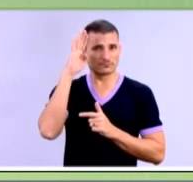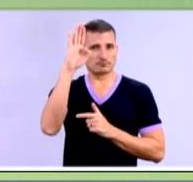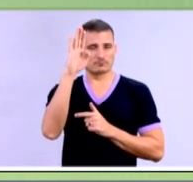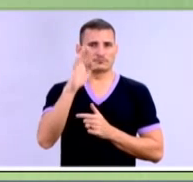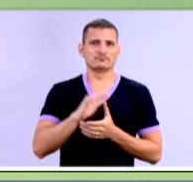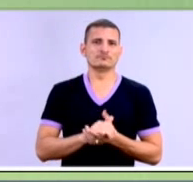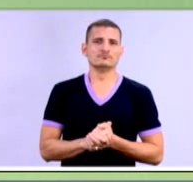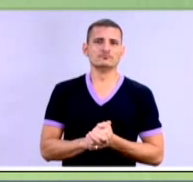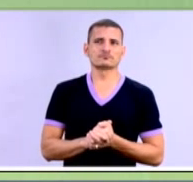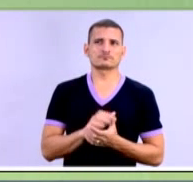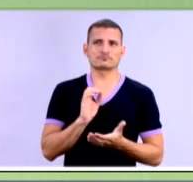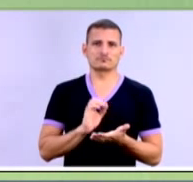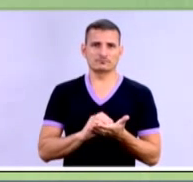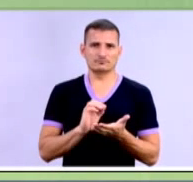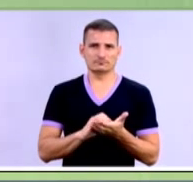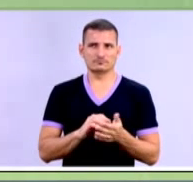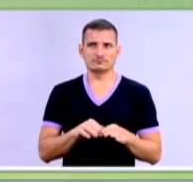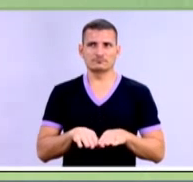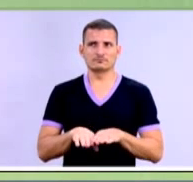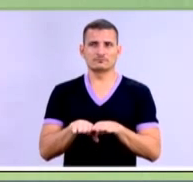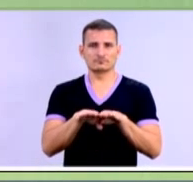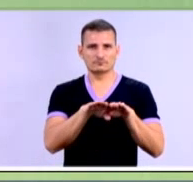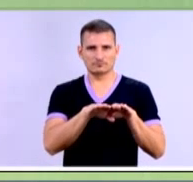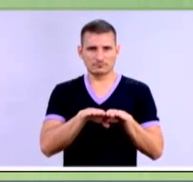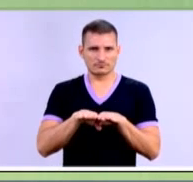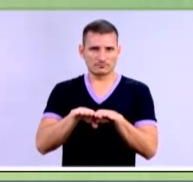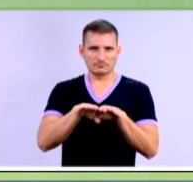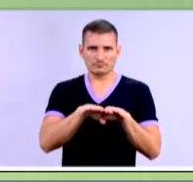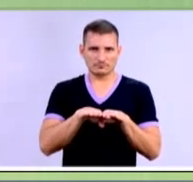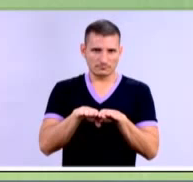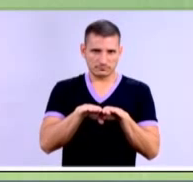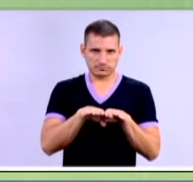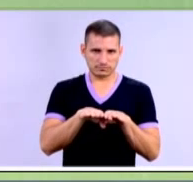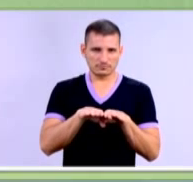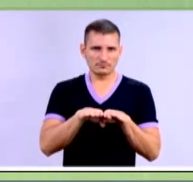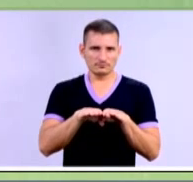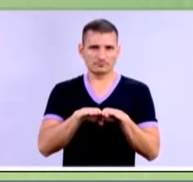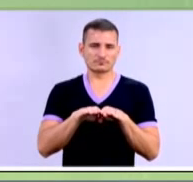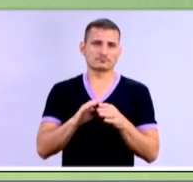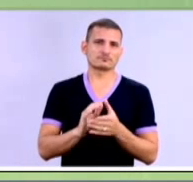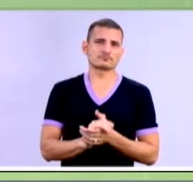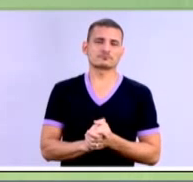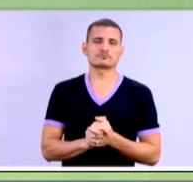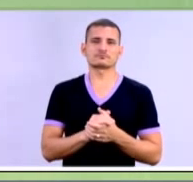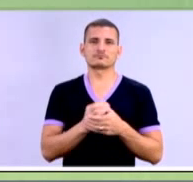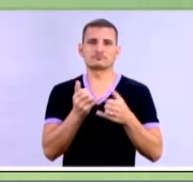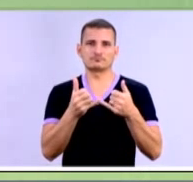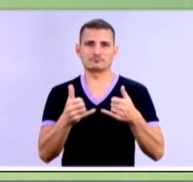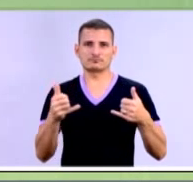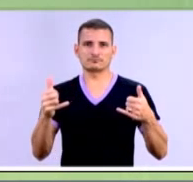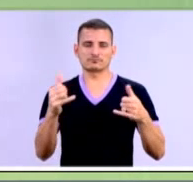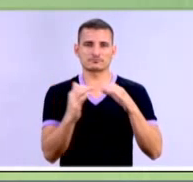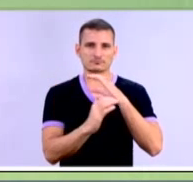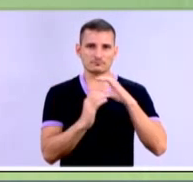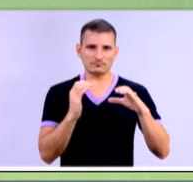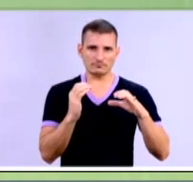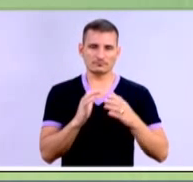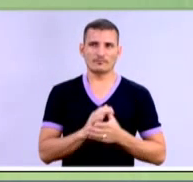de padronização em meios de comunicação. Bom, isso aí vocês têm que desenvolver um